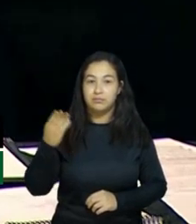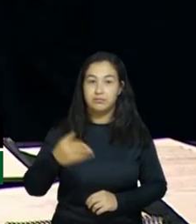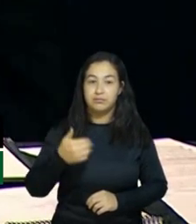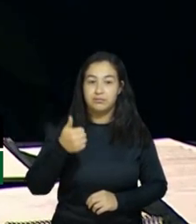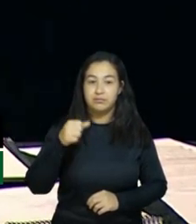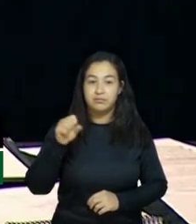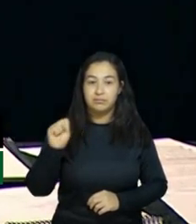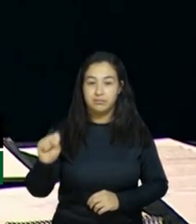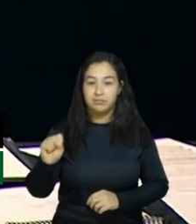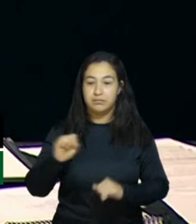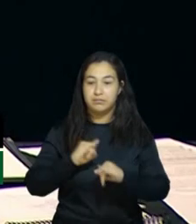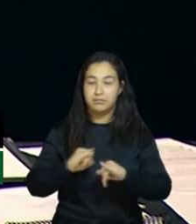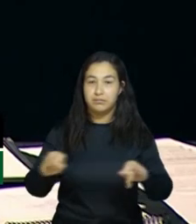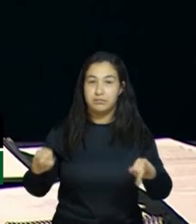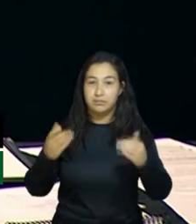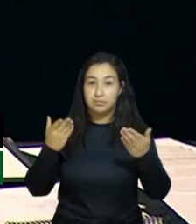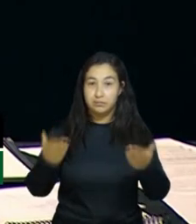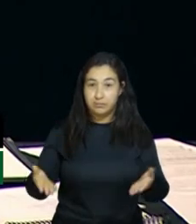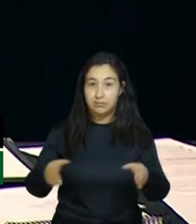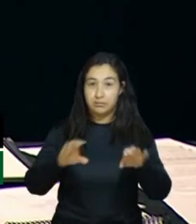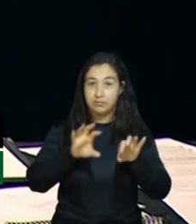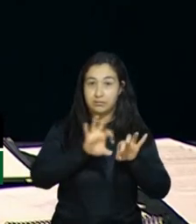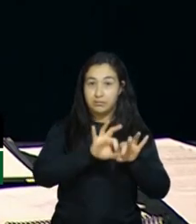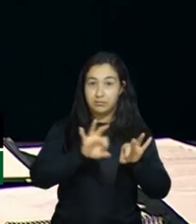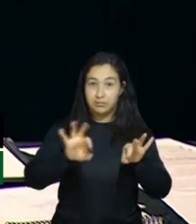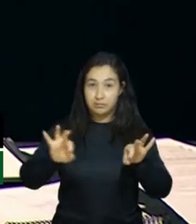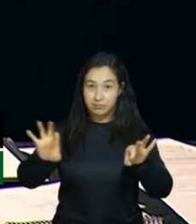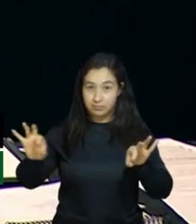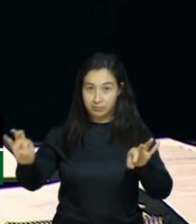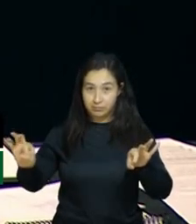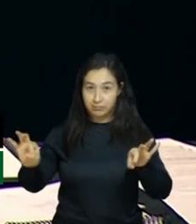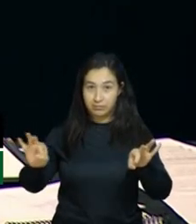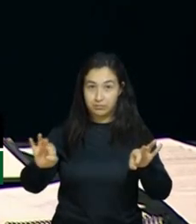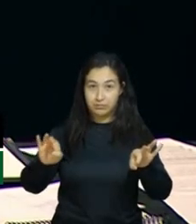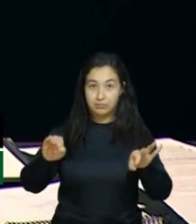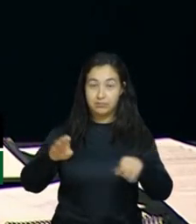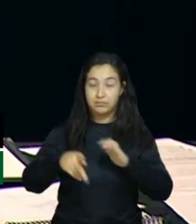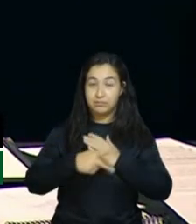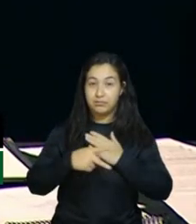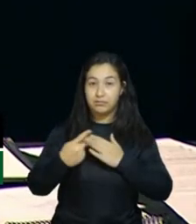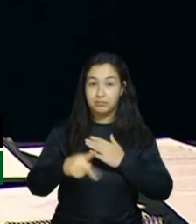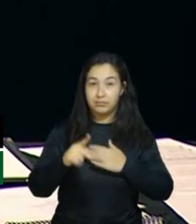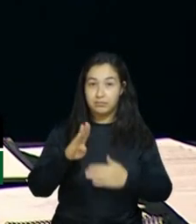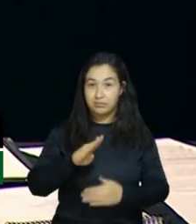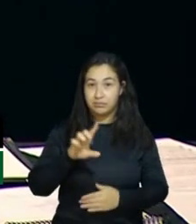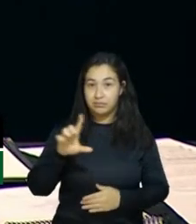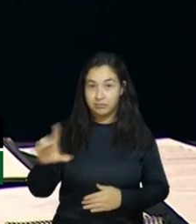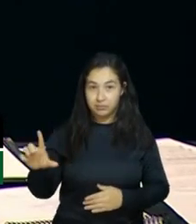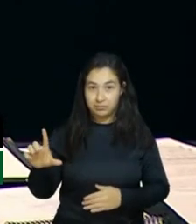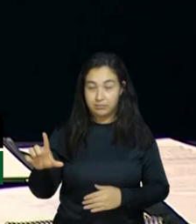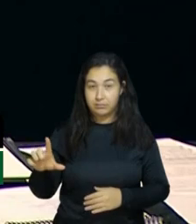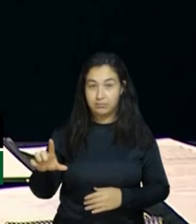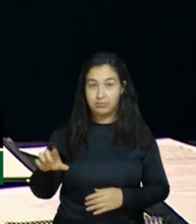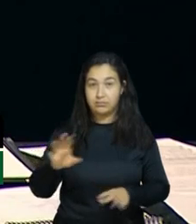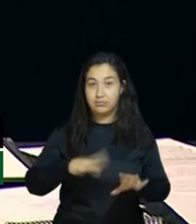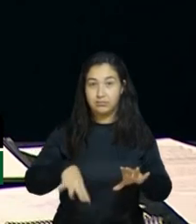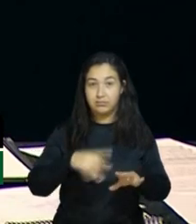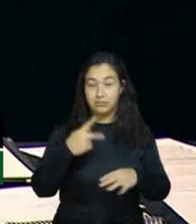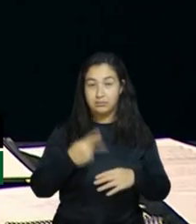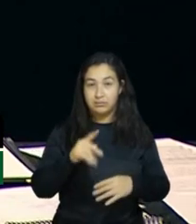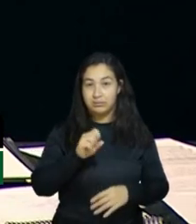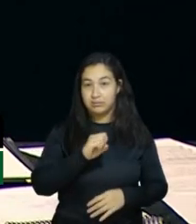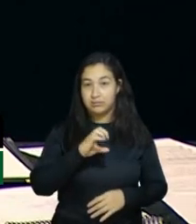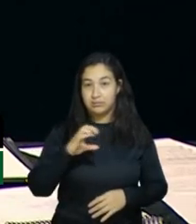declarar a linguiça blumenau integrante do patrimônio cultural e material do Estado de Santa Catarina, com emenda substitutiva global e